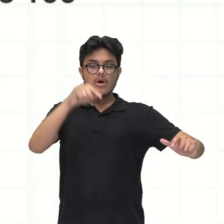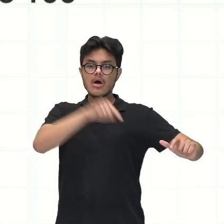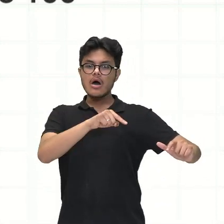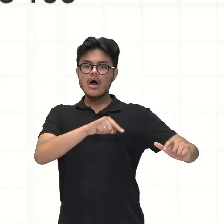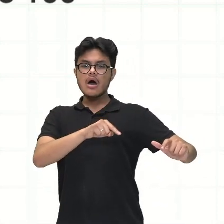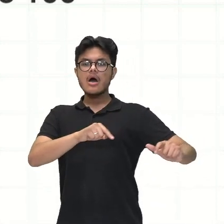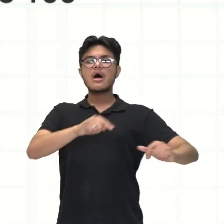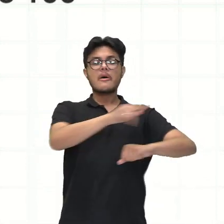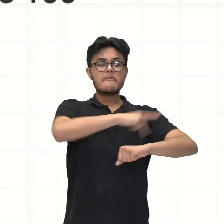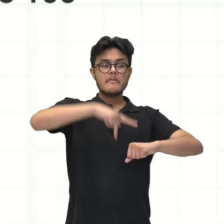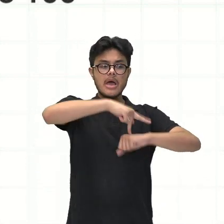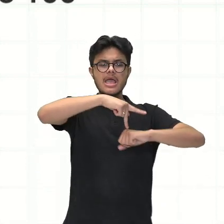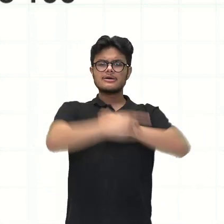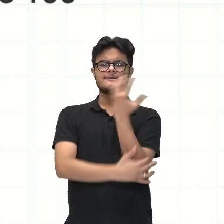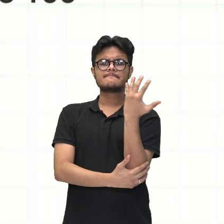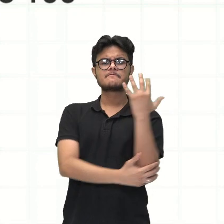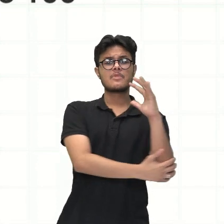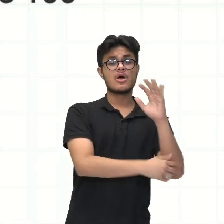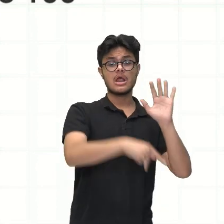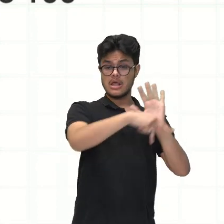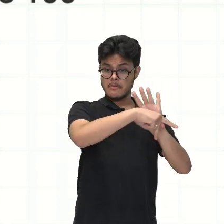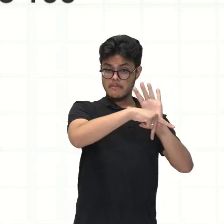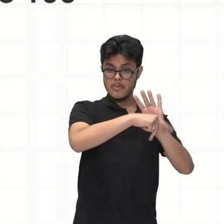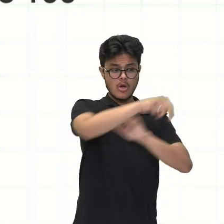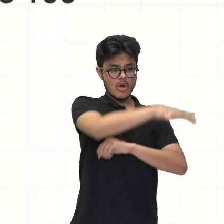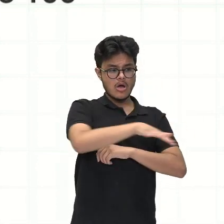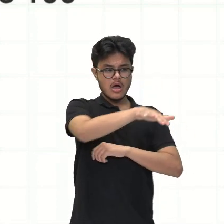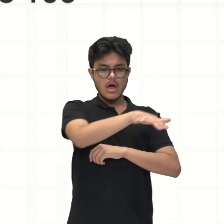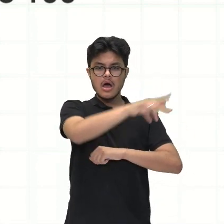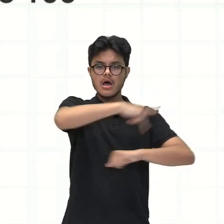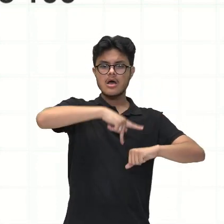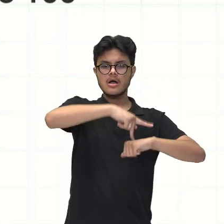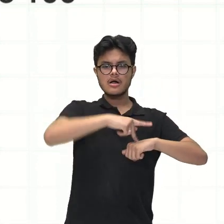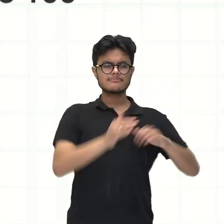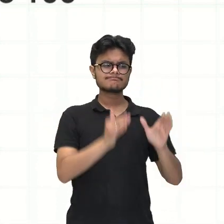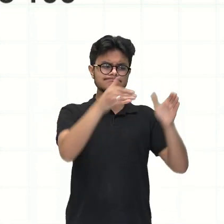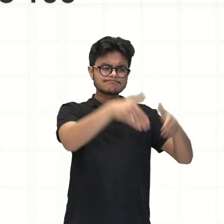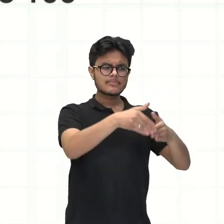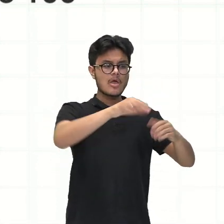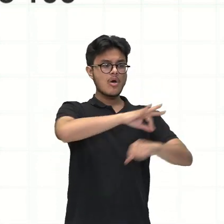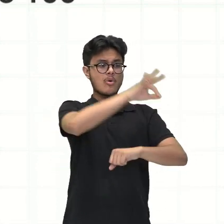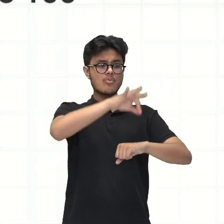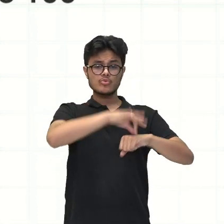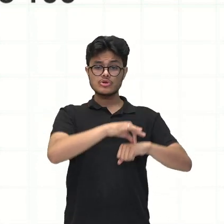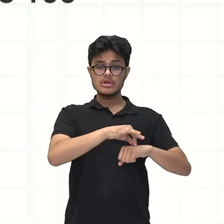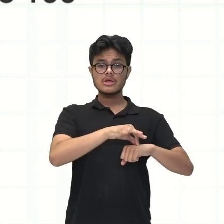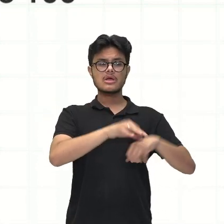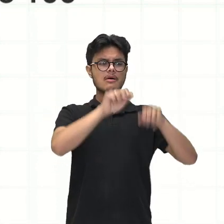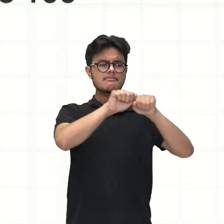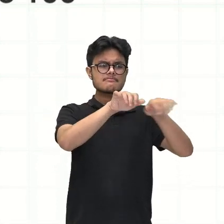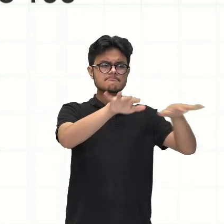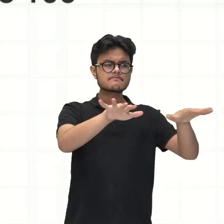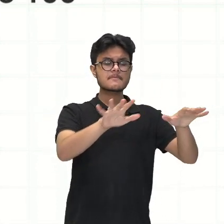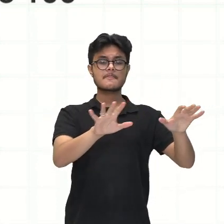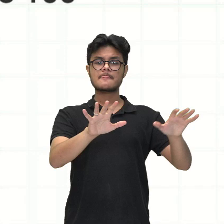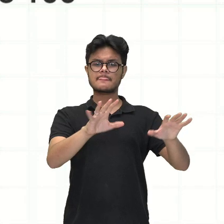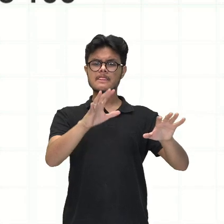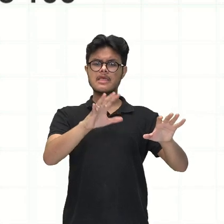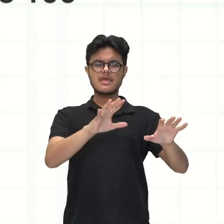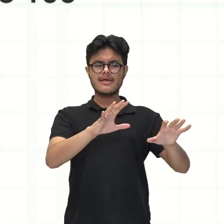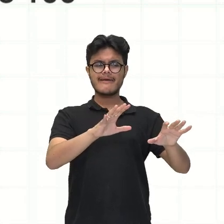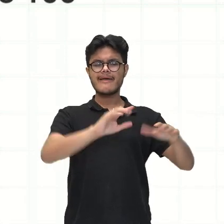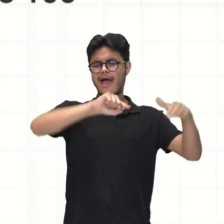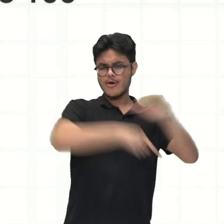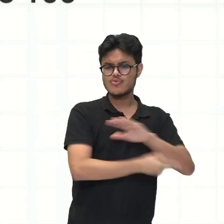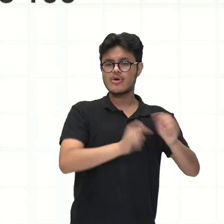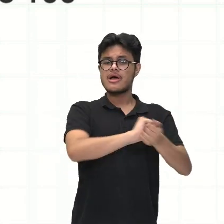nos países tropicais, né? Onde o mosquito, ele se adapta ao clima, né? Do